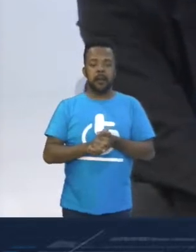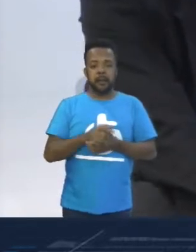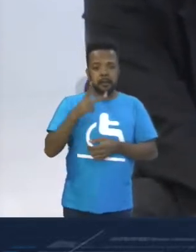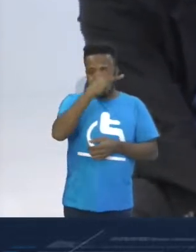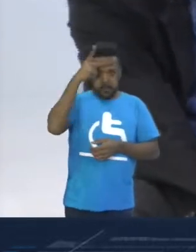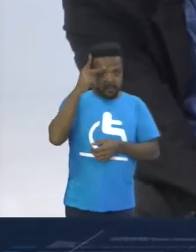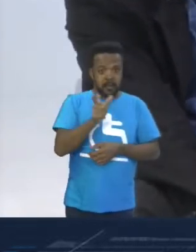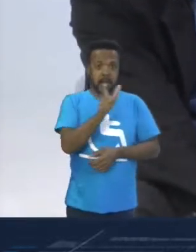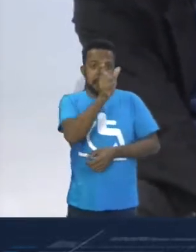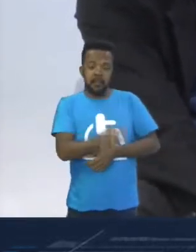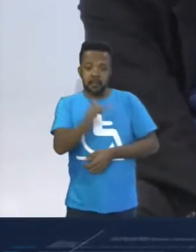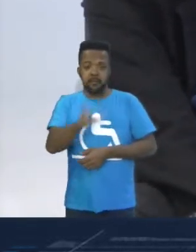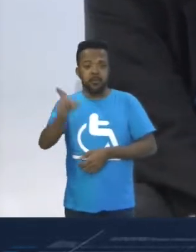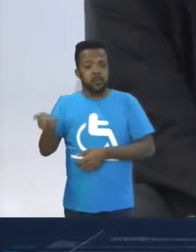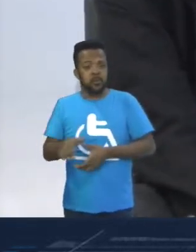a pessoa